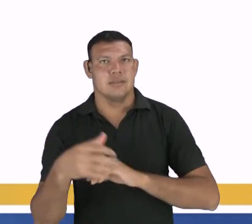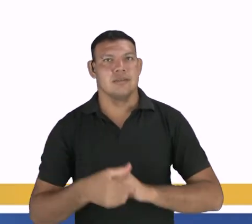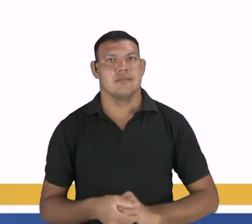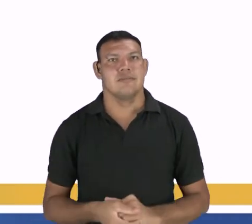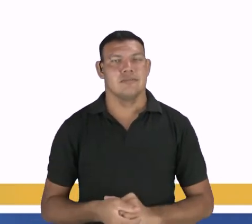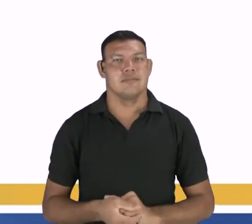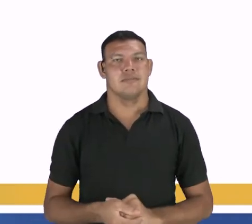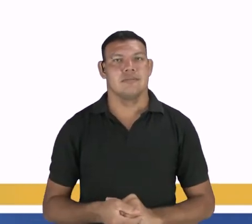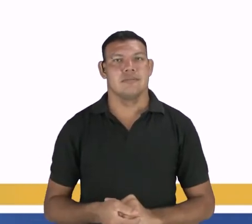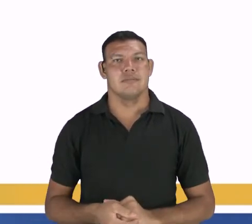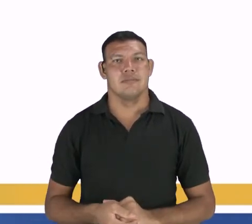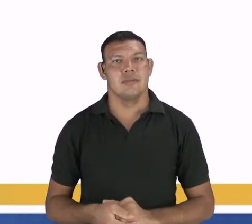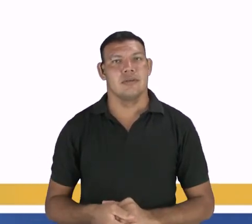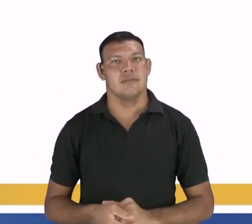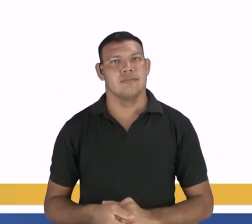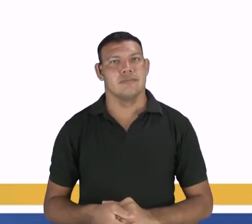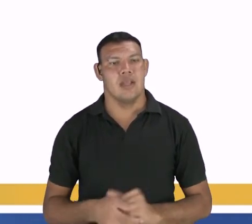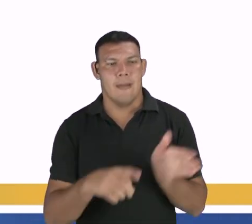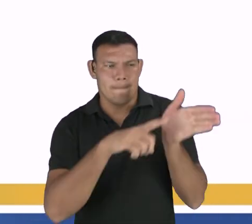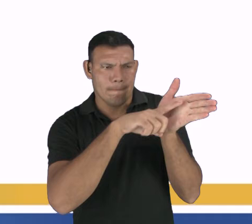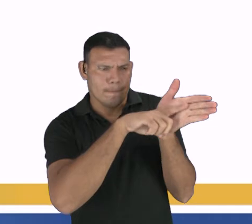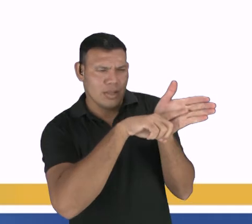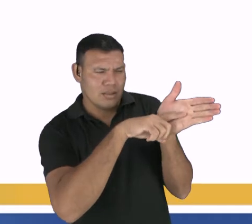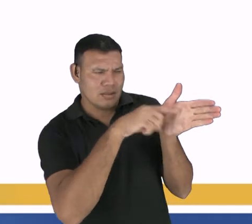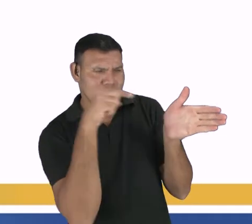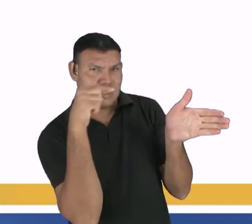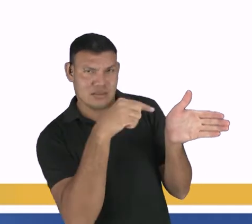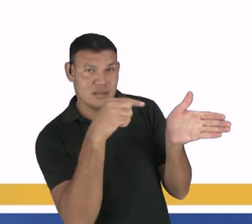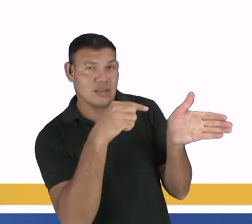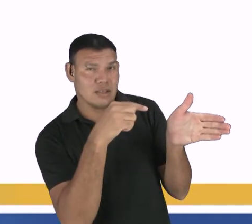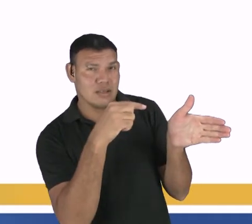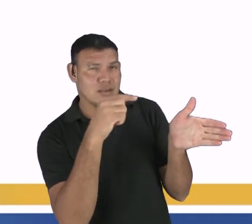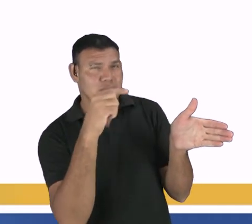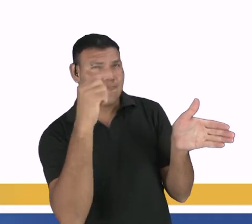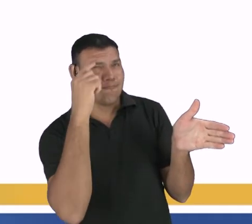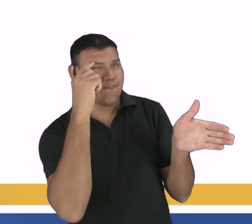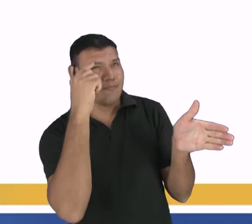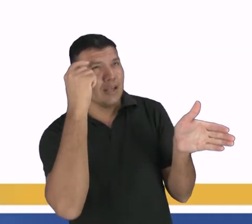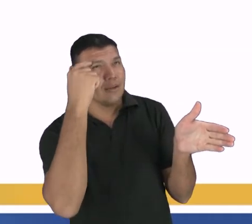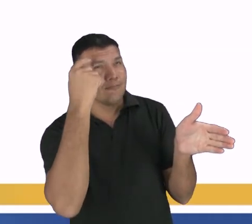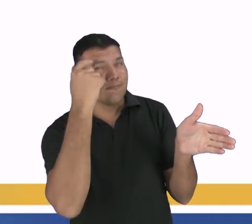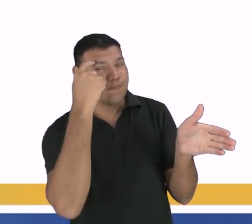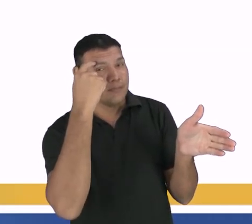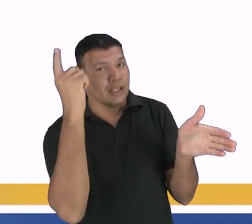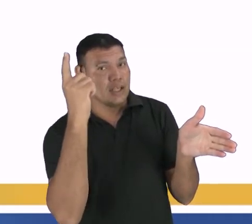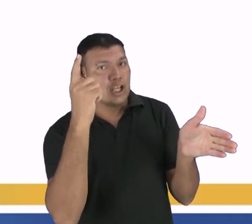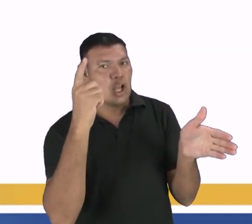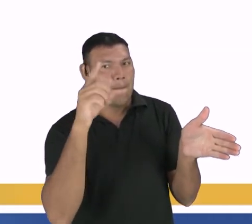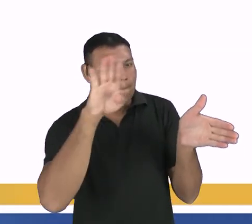ideia do menos é a ideia de perder, né? De perda. Então, perdeu 6 pontos.